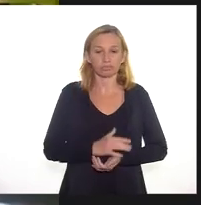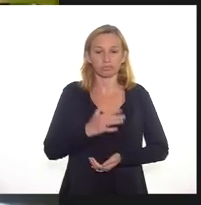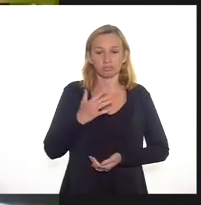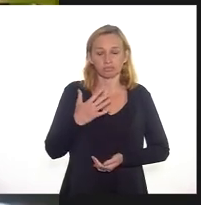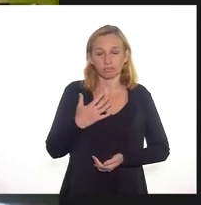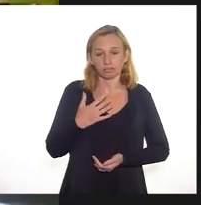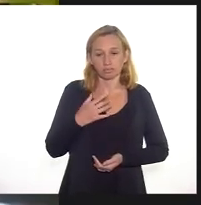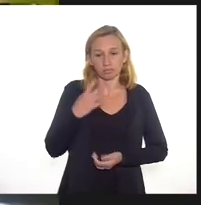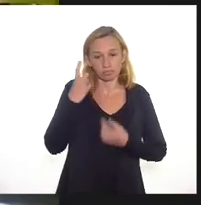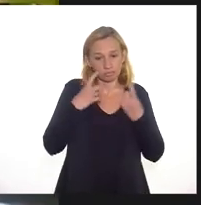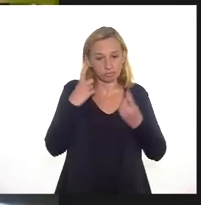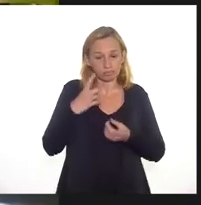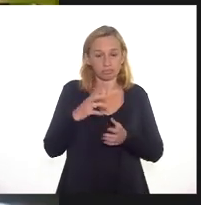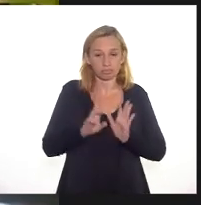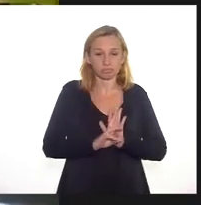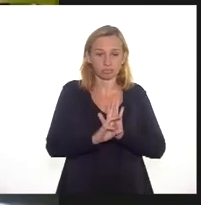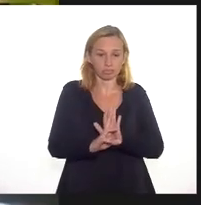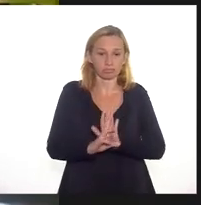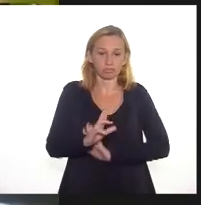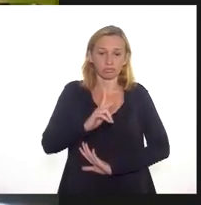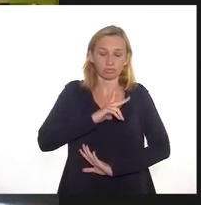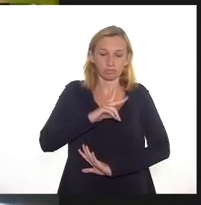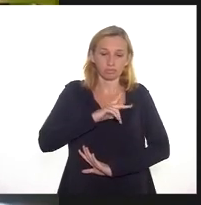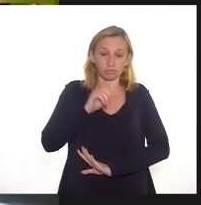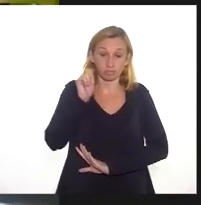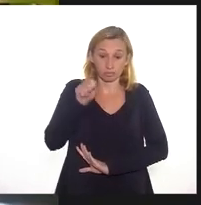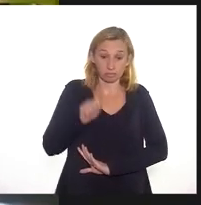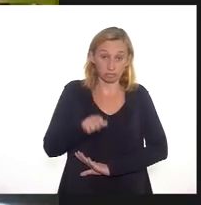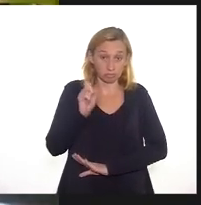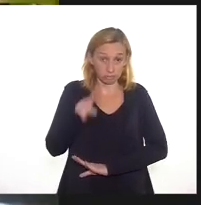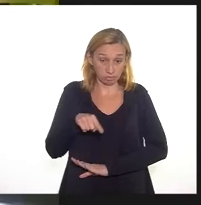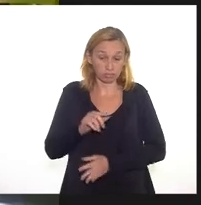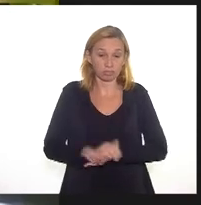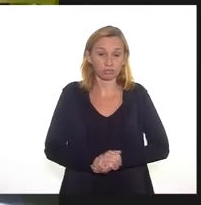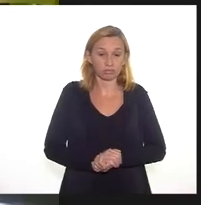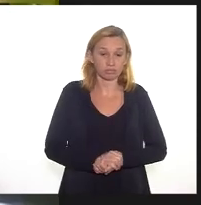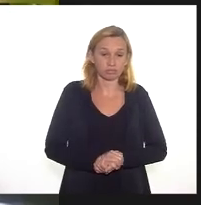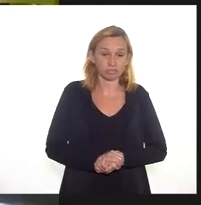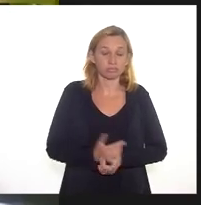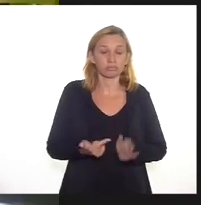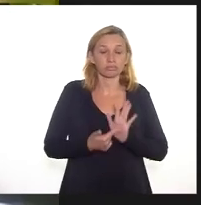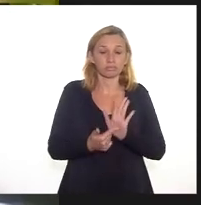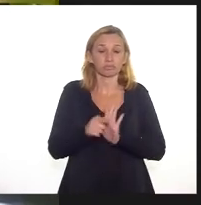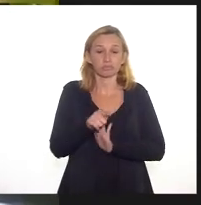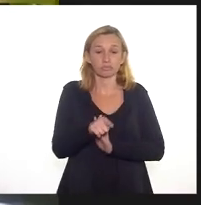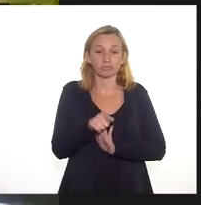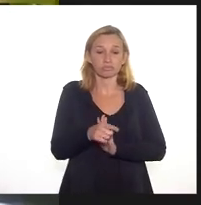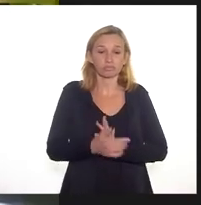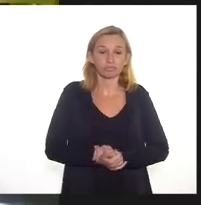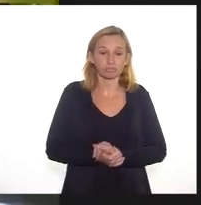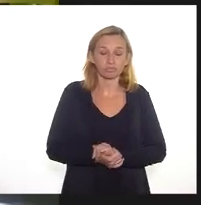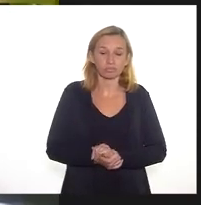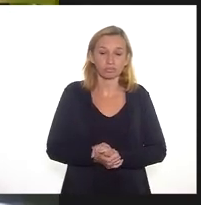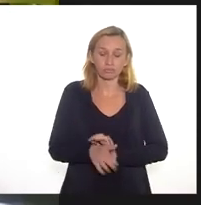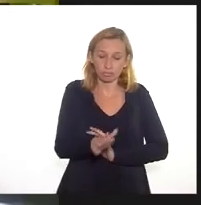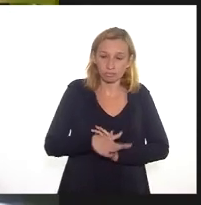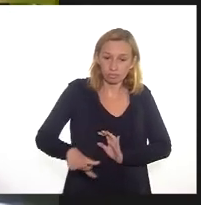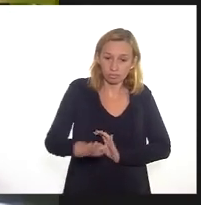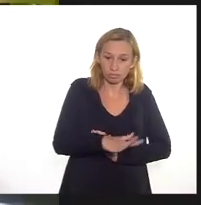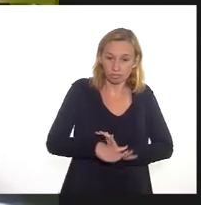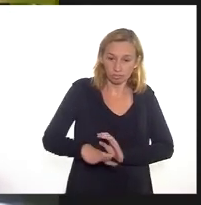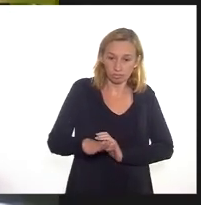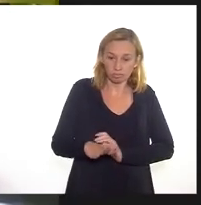temeroso o que representou o próprio leilão, né? Aportando ali a áreas de